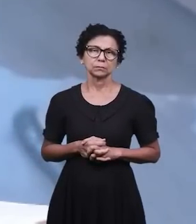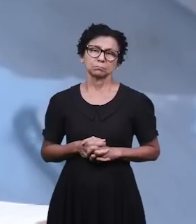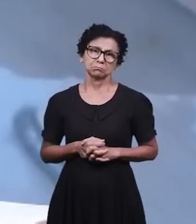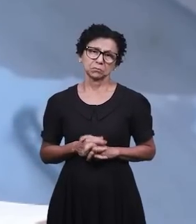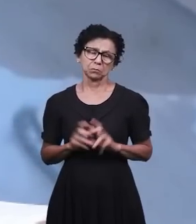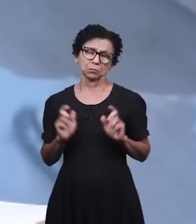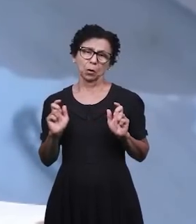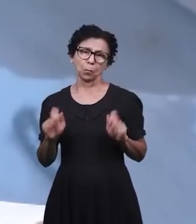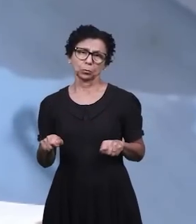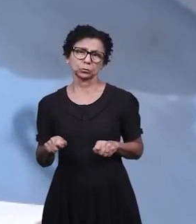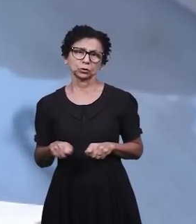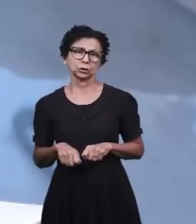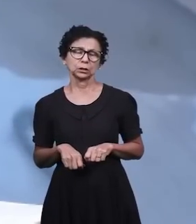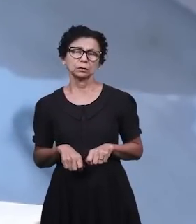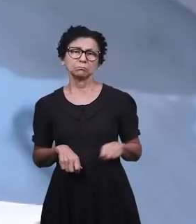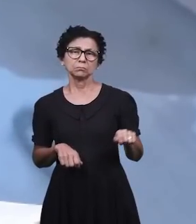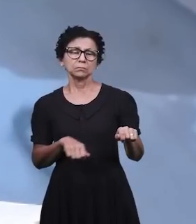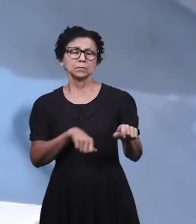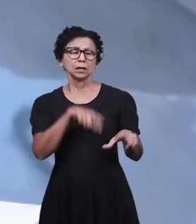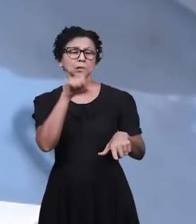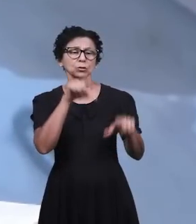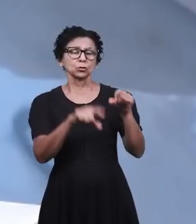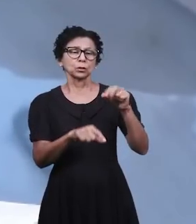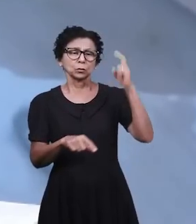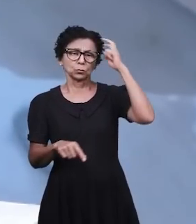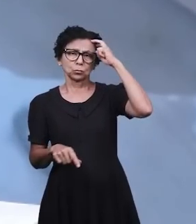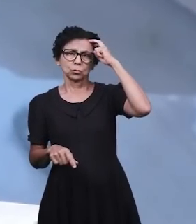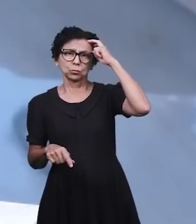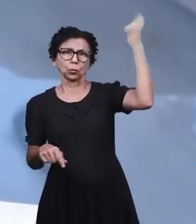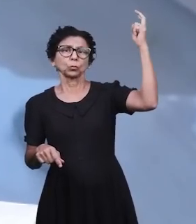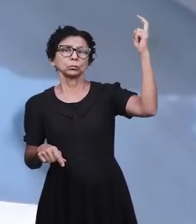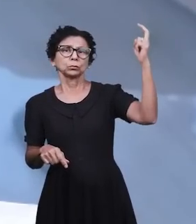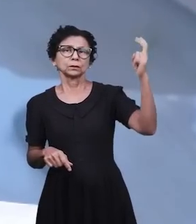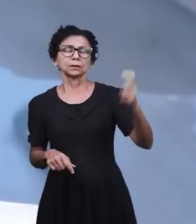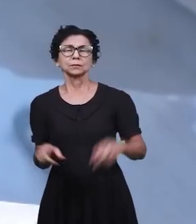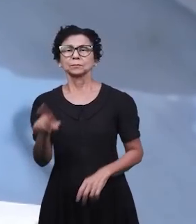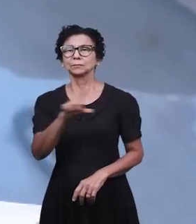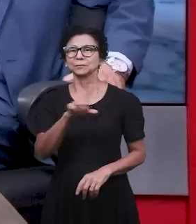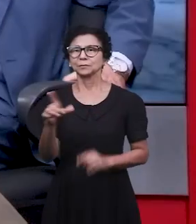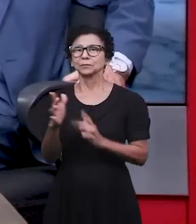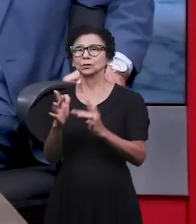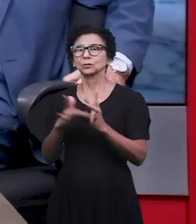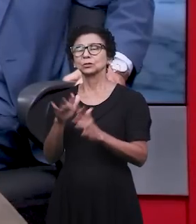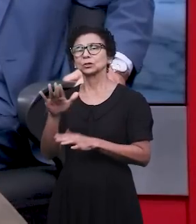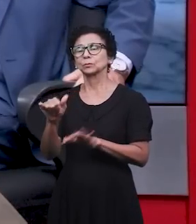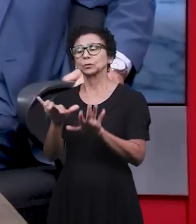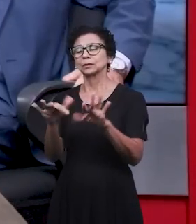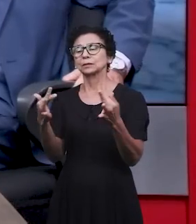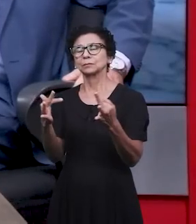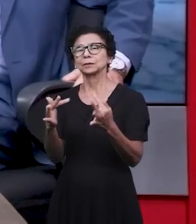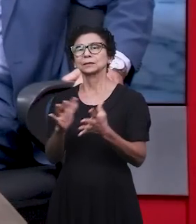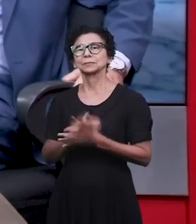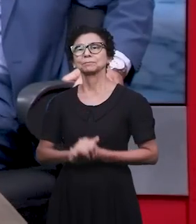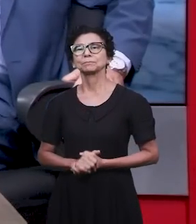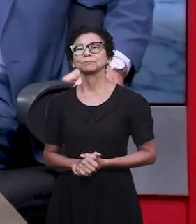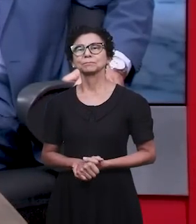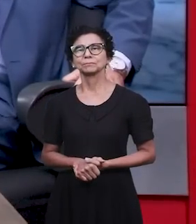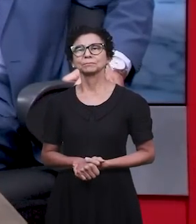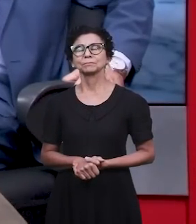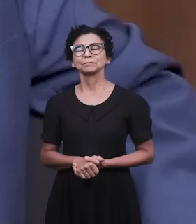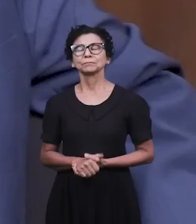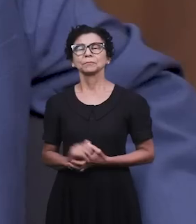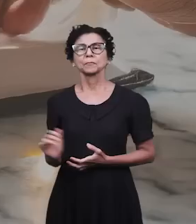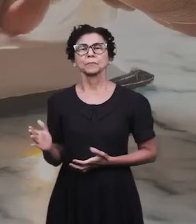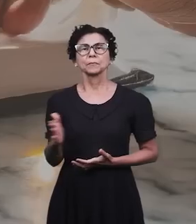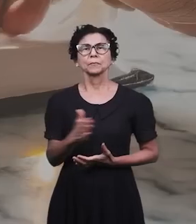tudo. Não, chamou aqueles homens, e foram os homens que morreram pelo Evangelho, né? Em resumo, é isso aí. Pastor Alexandre, uma